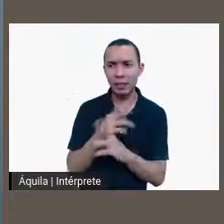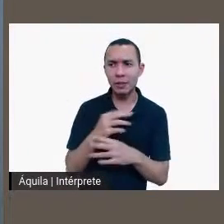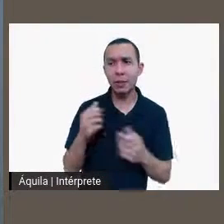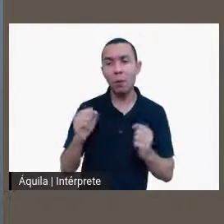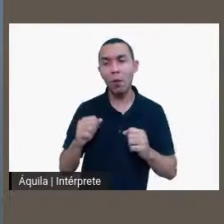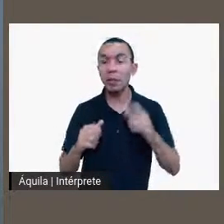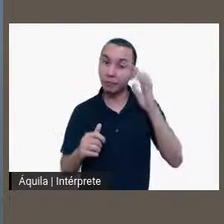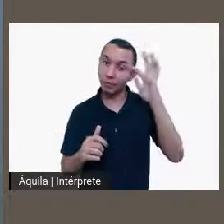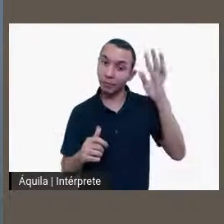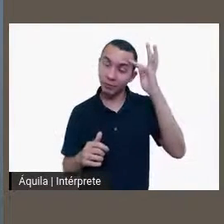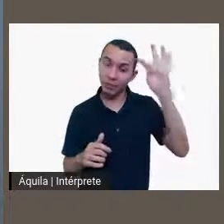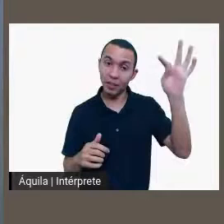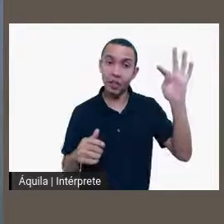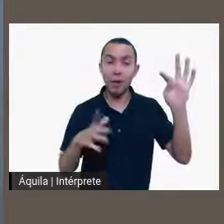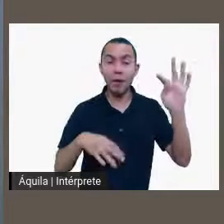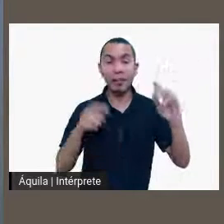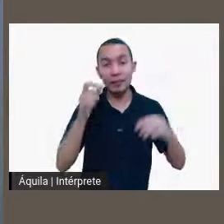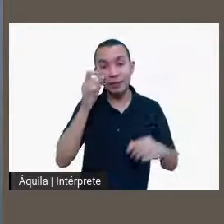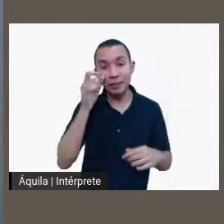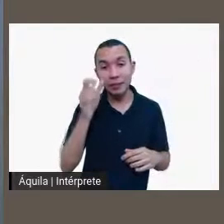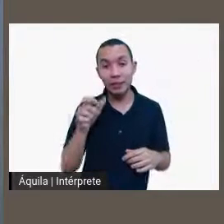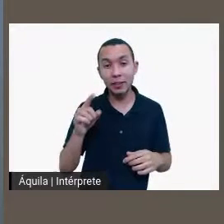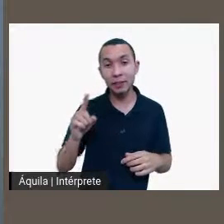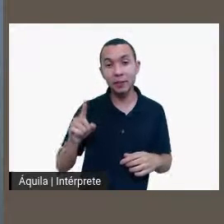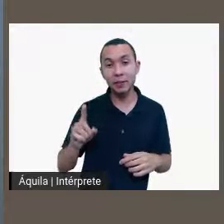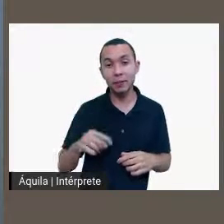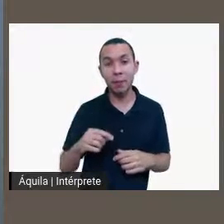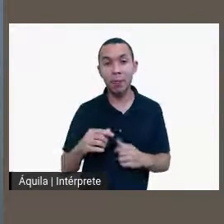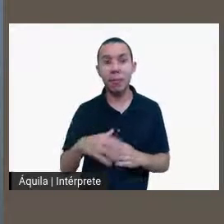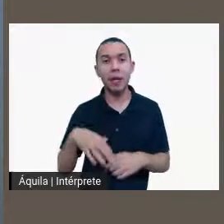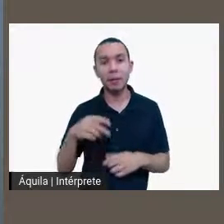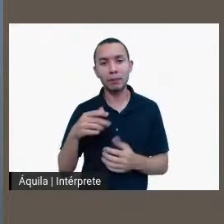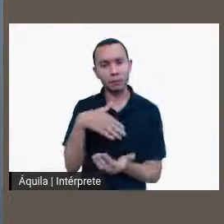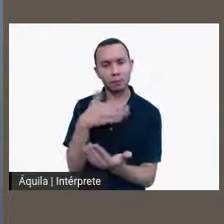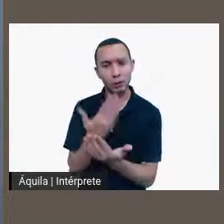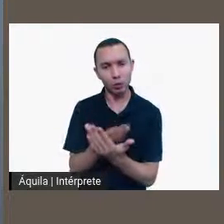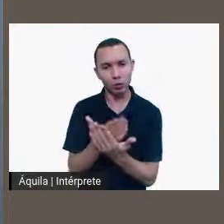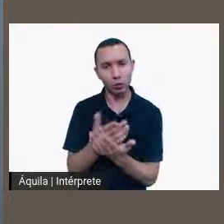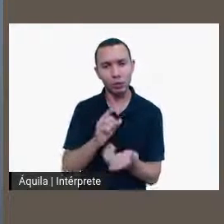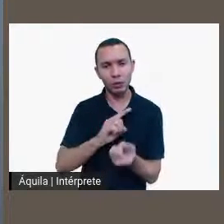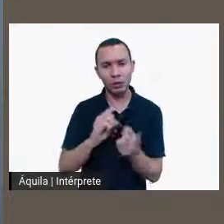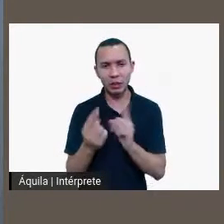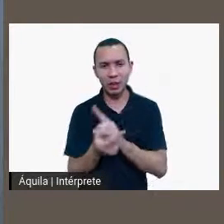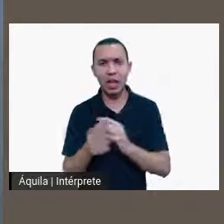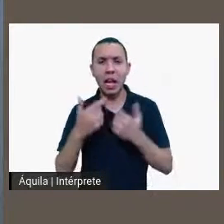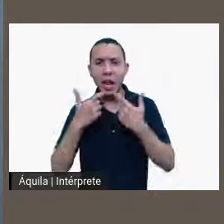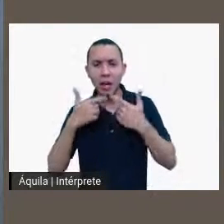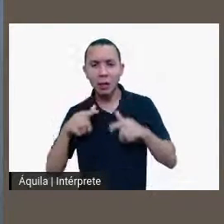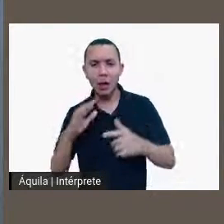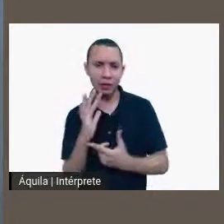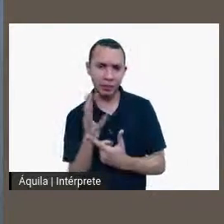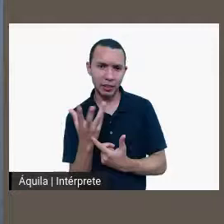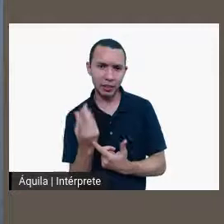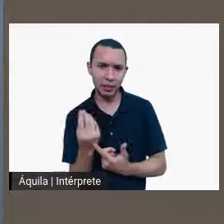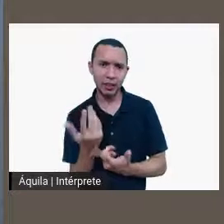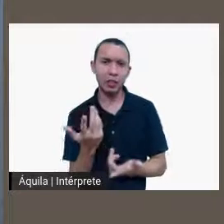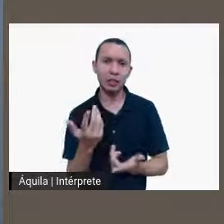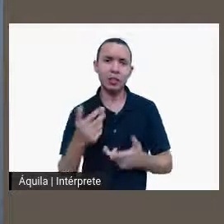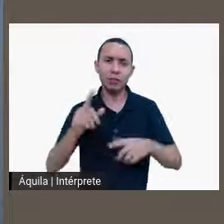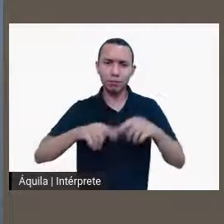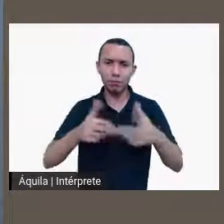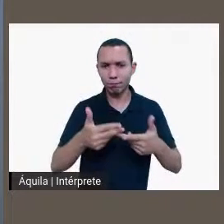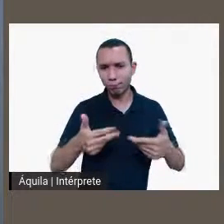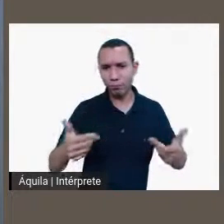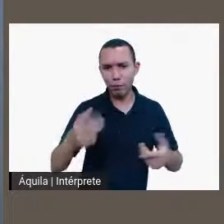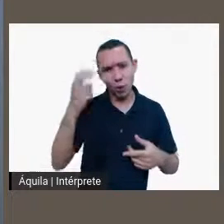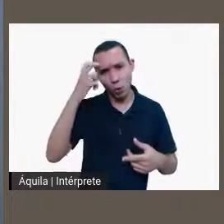e sim mais interessada no que o estudo no trânsito das diversas linguagens artísticas, produtos culturais e